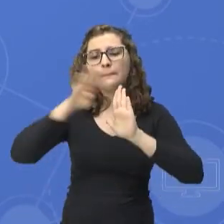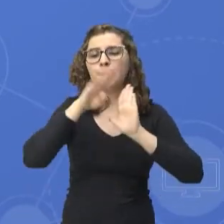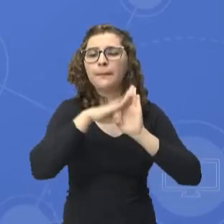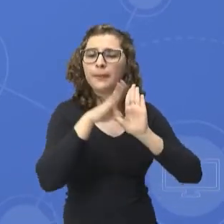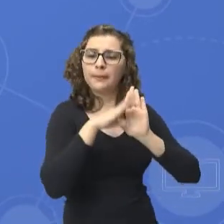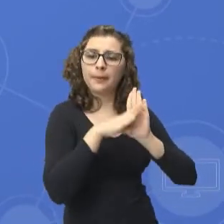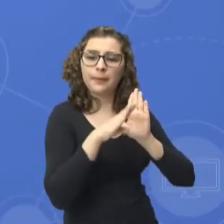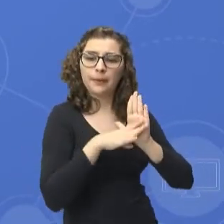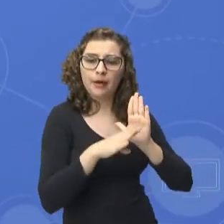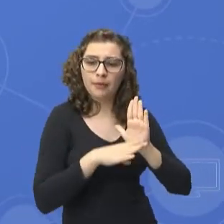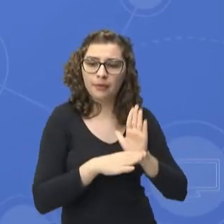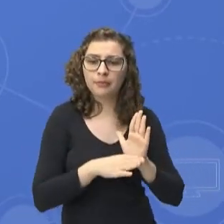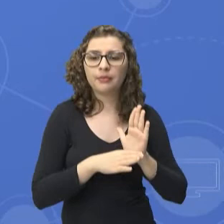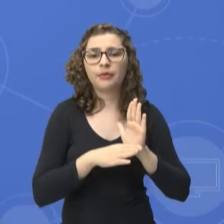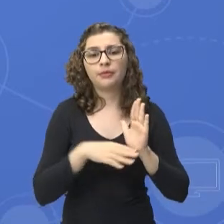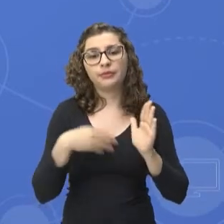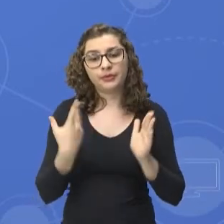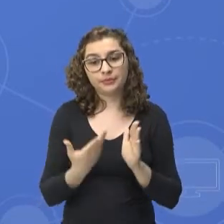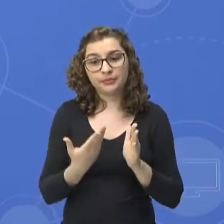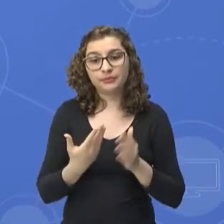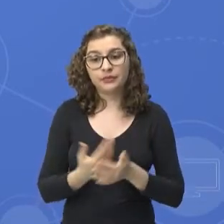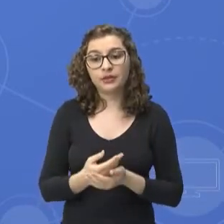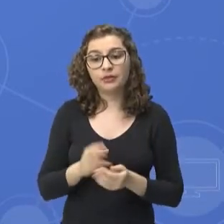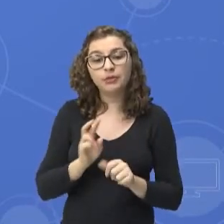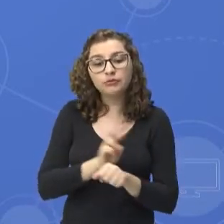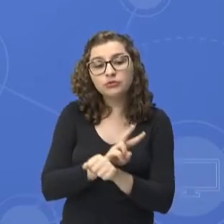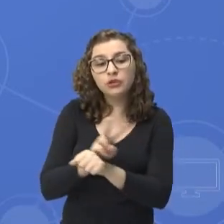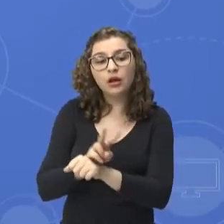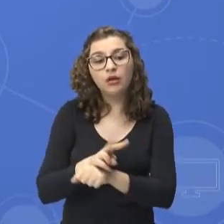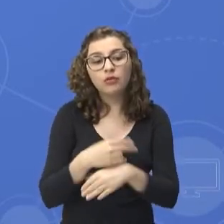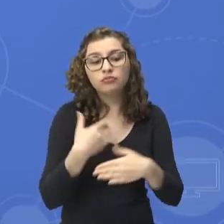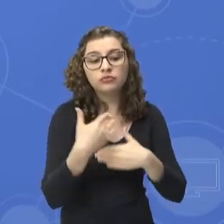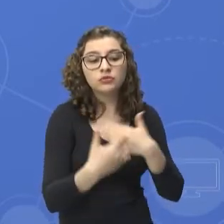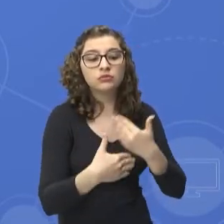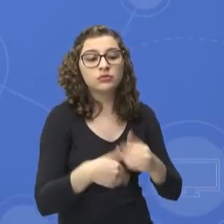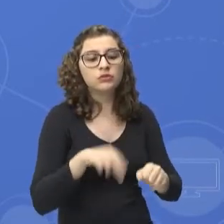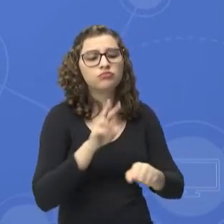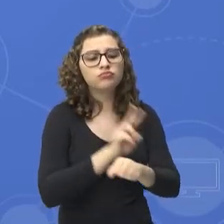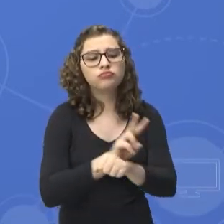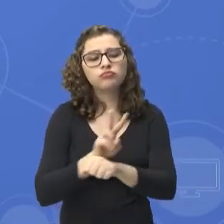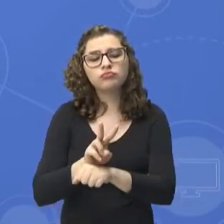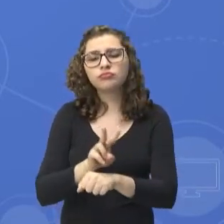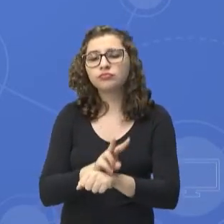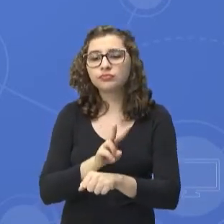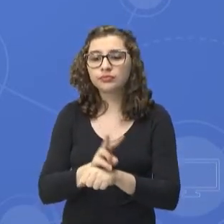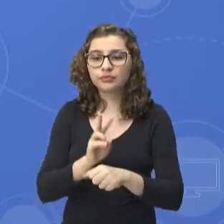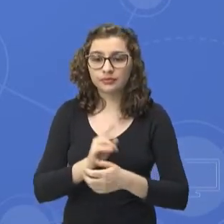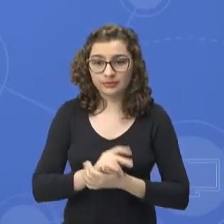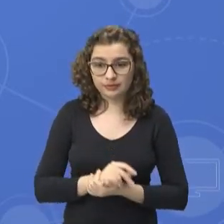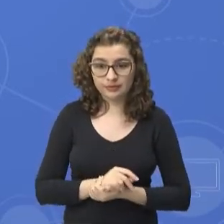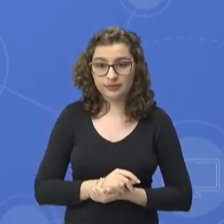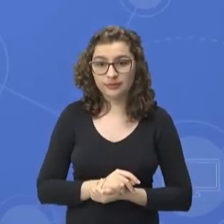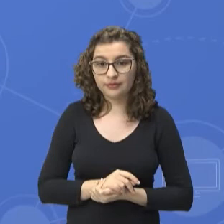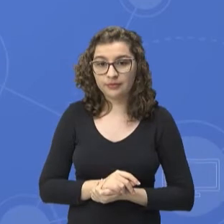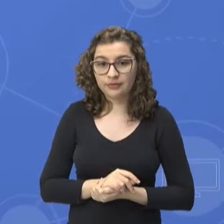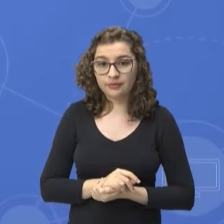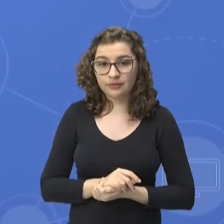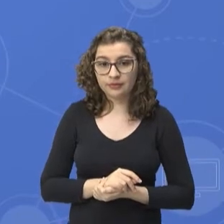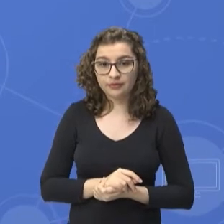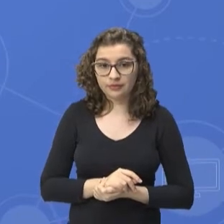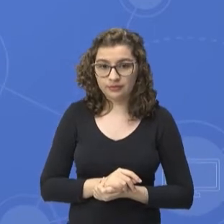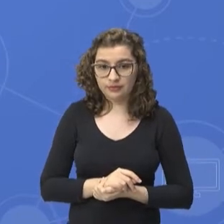poder político, como acompanha no monitoramento e também